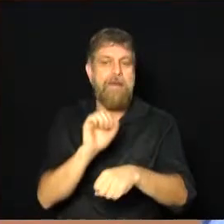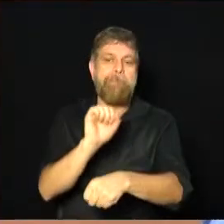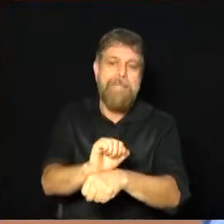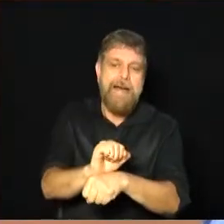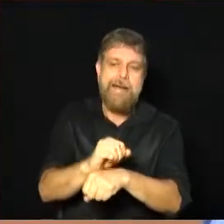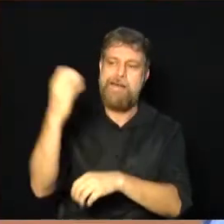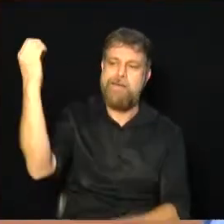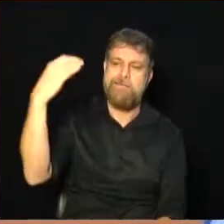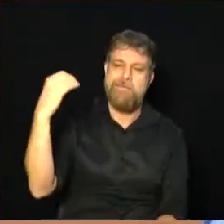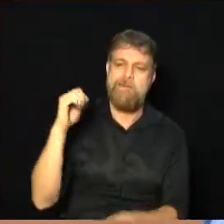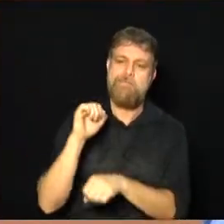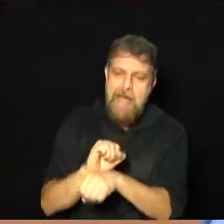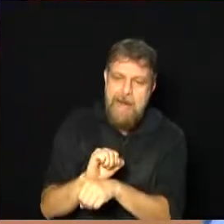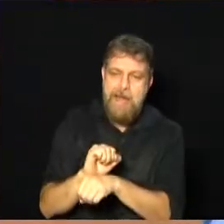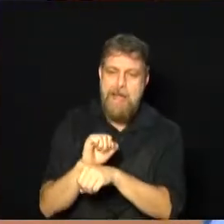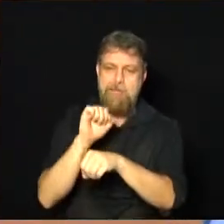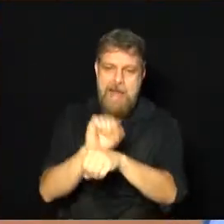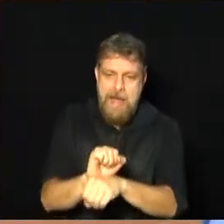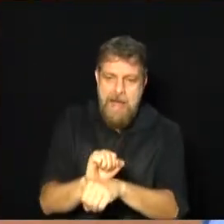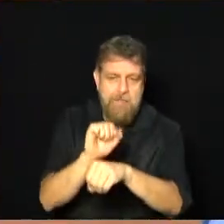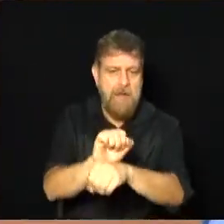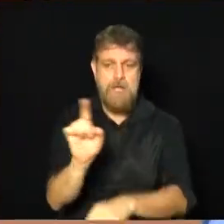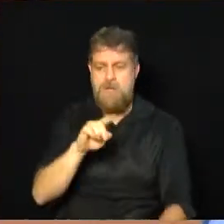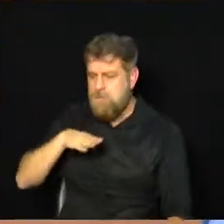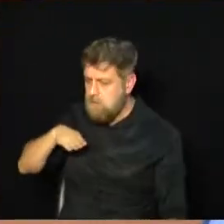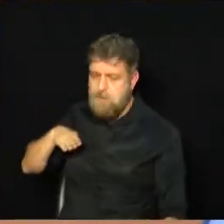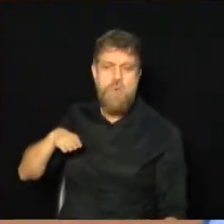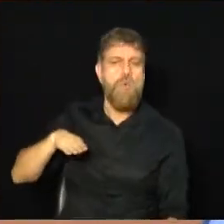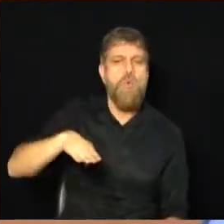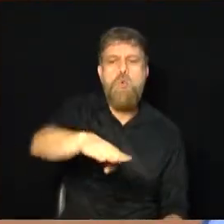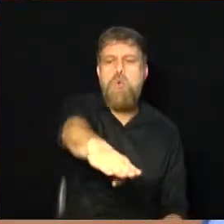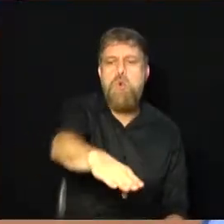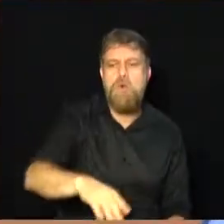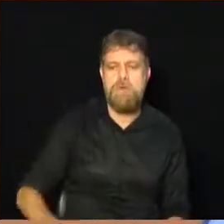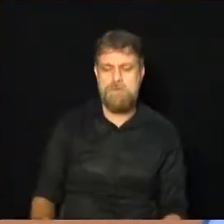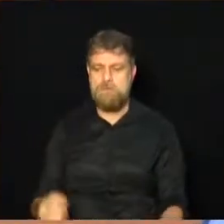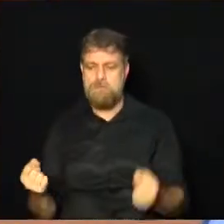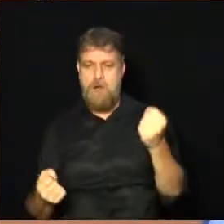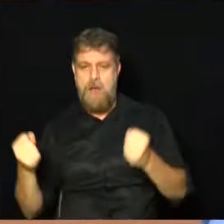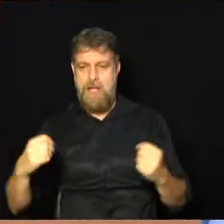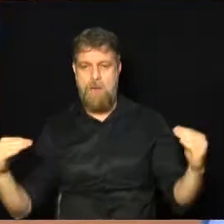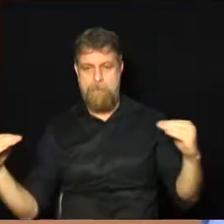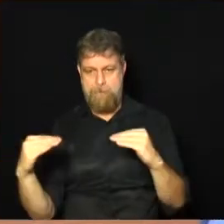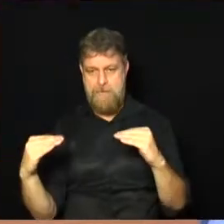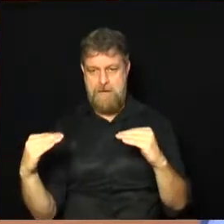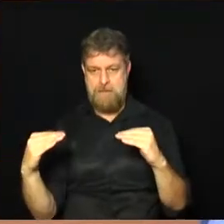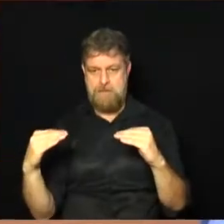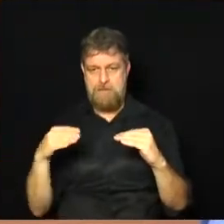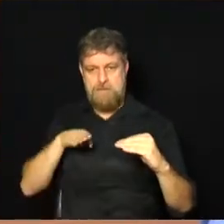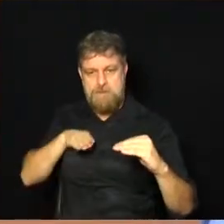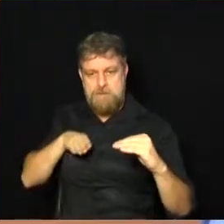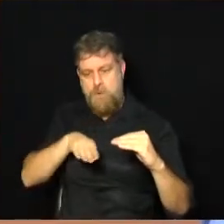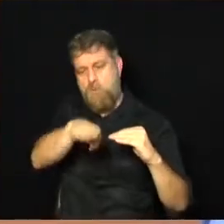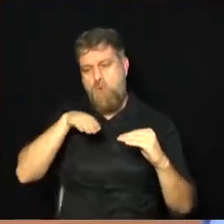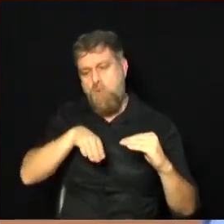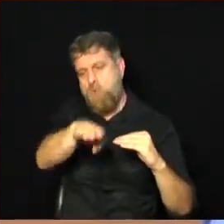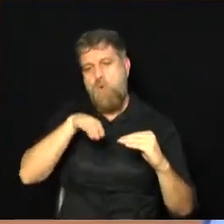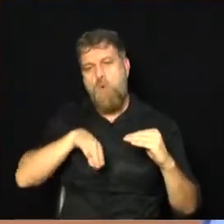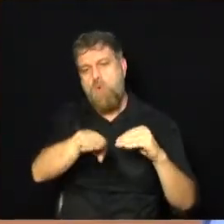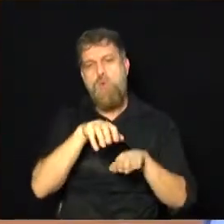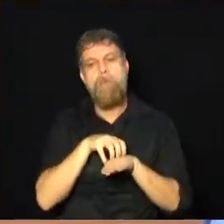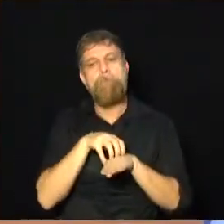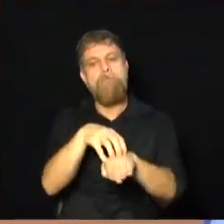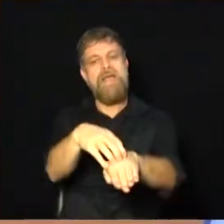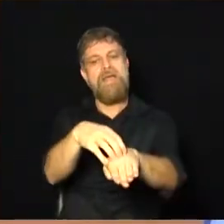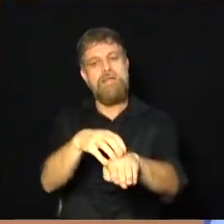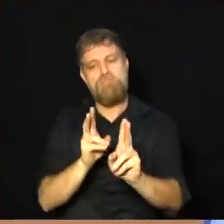semáforo. Os carros que vão estar no outro sentido, outros veículos vão parar, porque vai estar vermelho para eles e o ônibus vai seguir. Então,